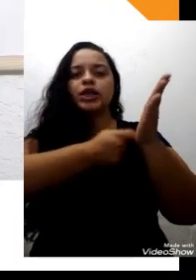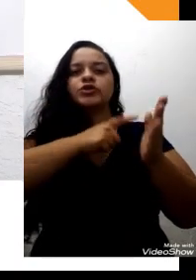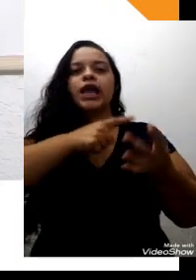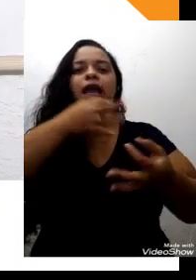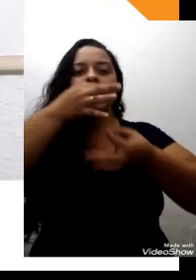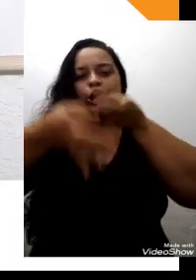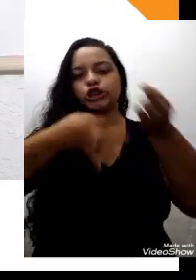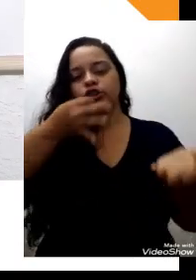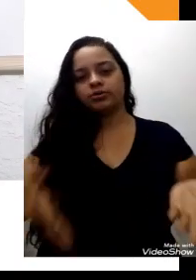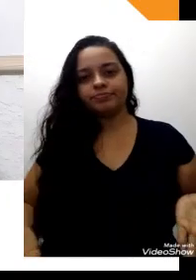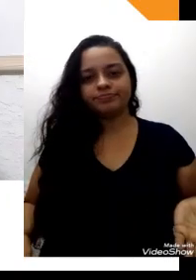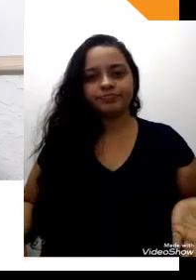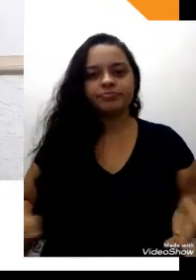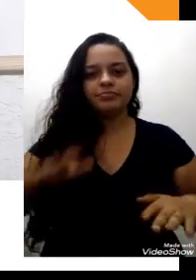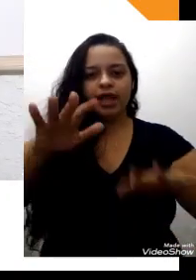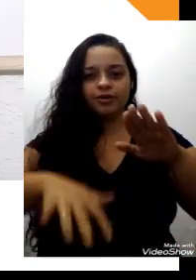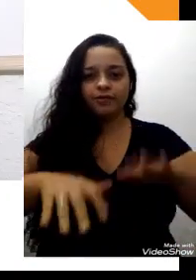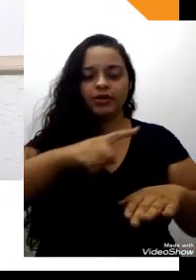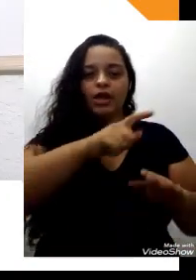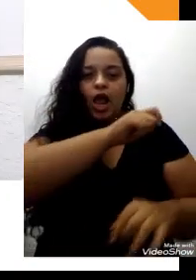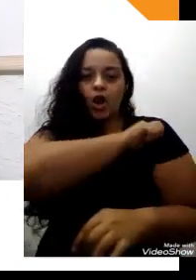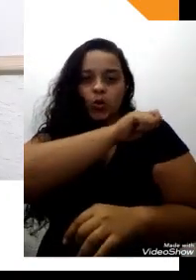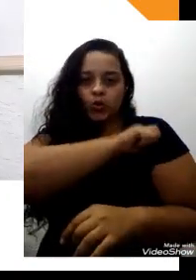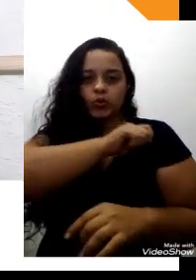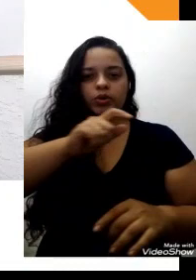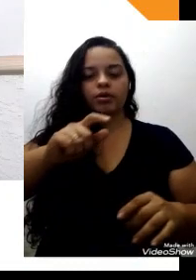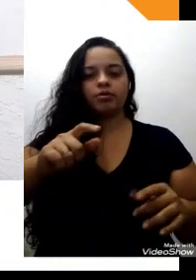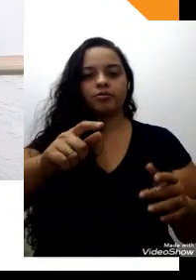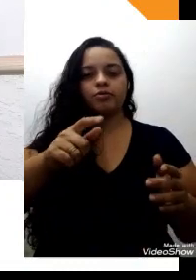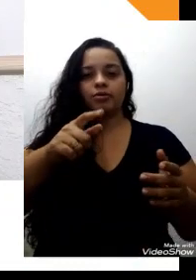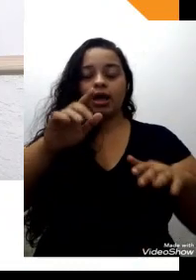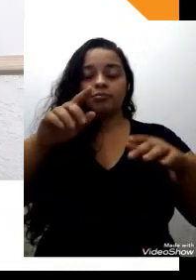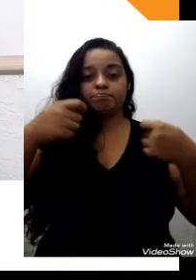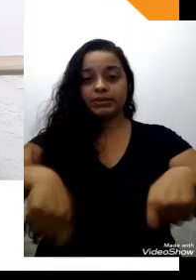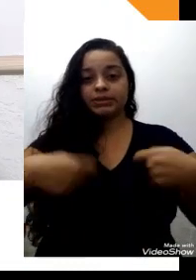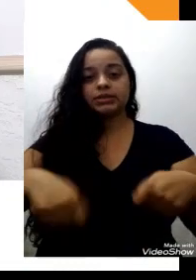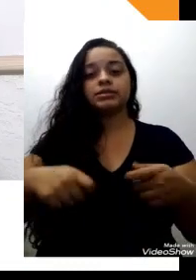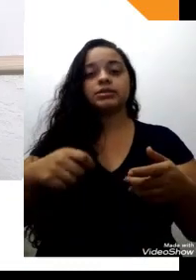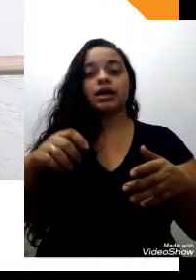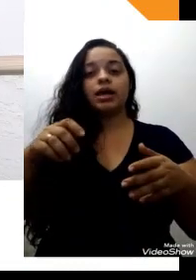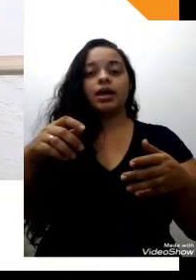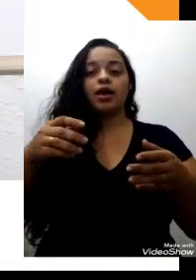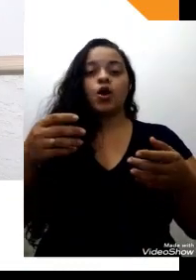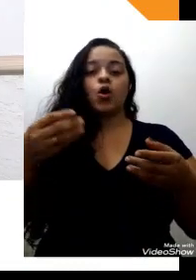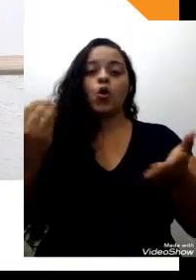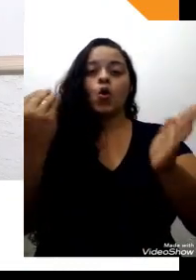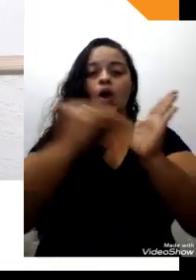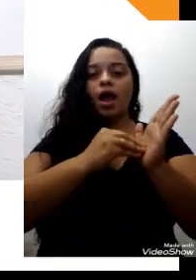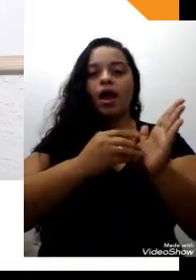Normalmente o aluno, quando utiliza uma tese implícita, ao invés de colocar frases que delimitam o seu argumento, o